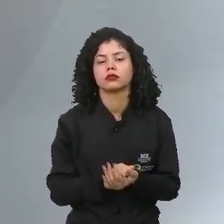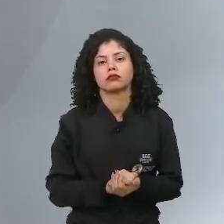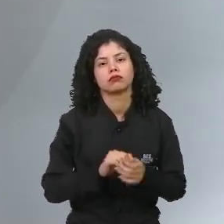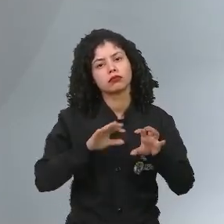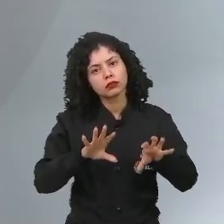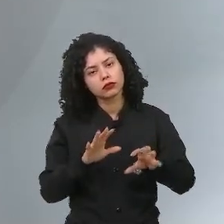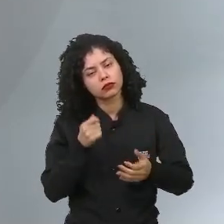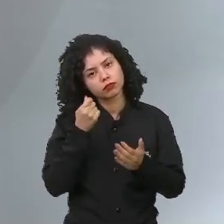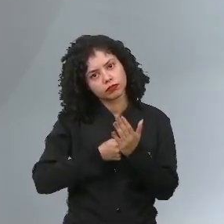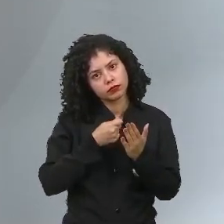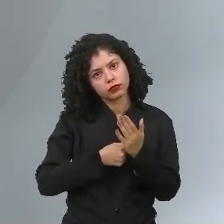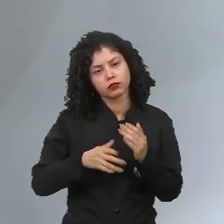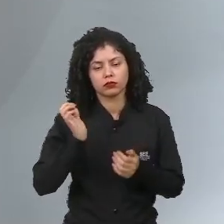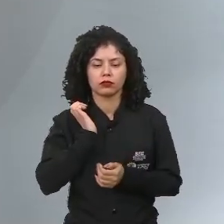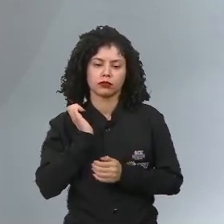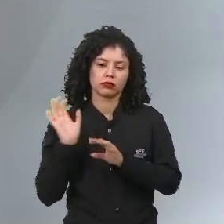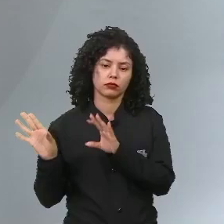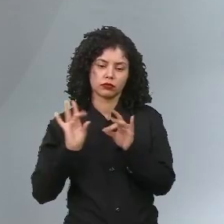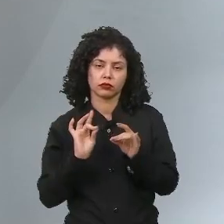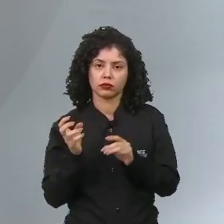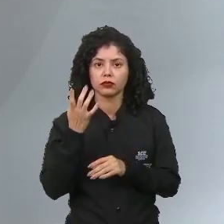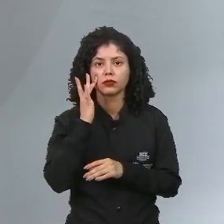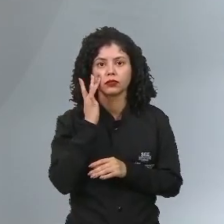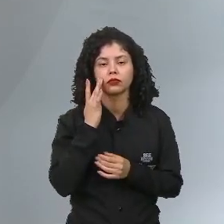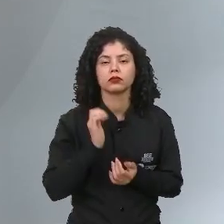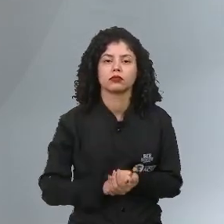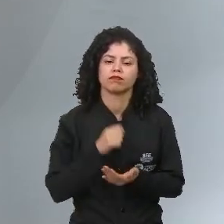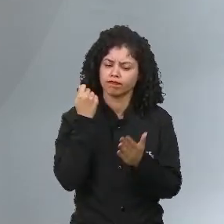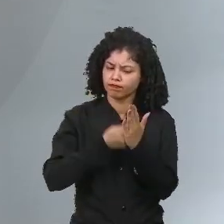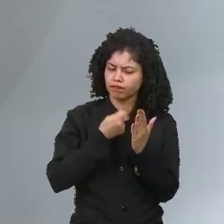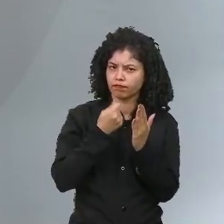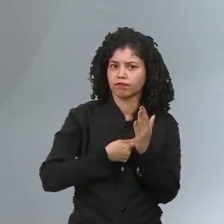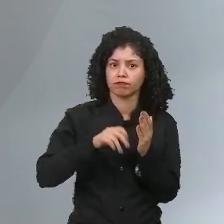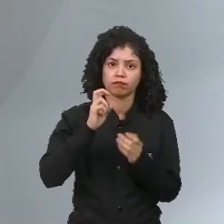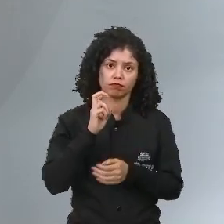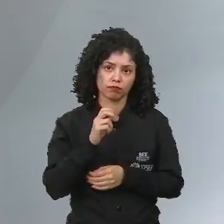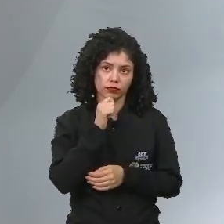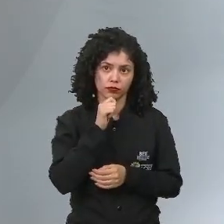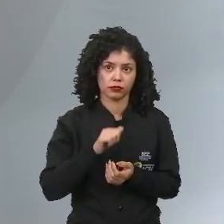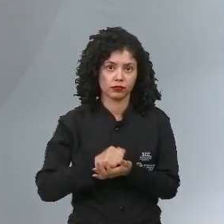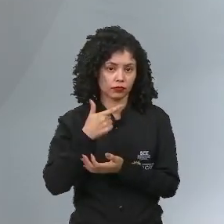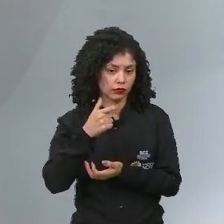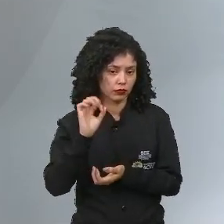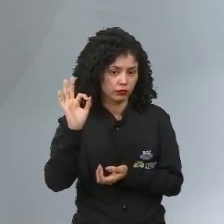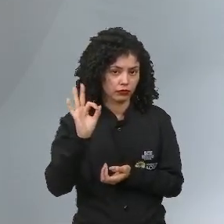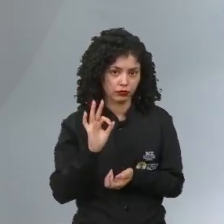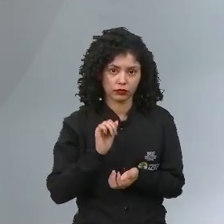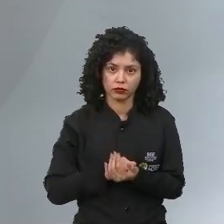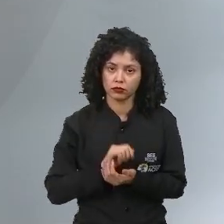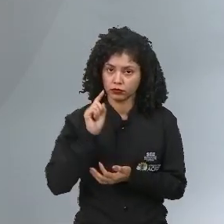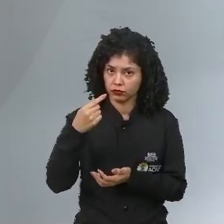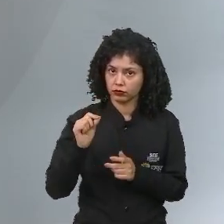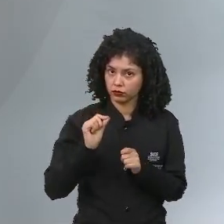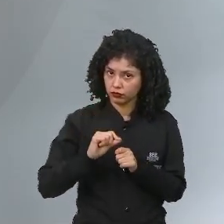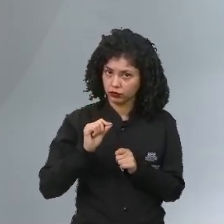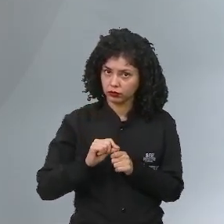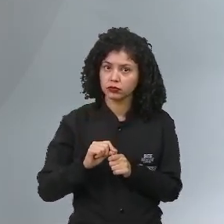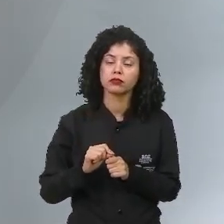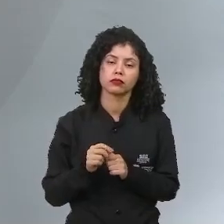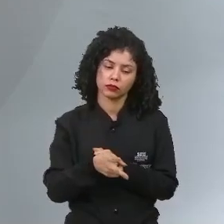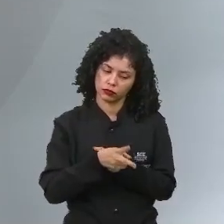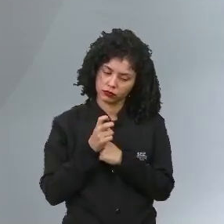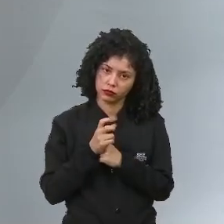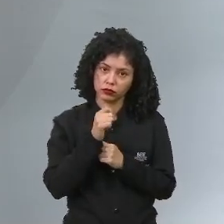certa forma, constituir uma riqueza através do ouro. Então, a cobrança do quinto, que era 20% daquilo que fosse, né, retirado